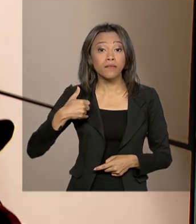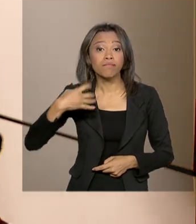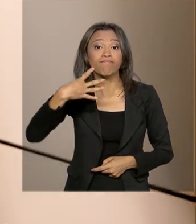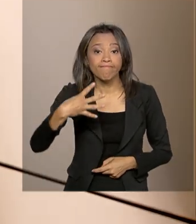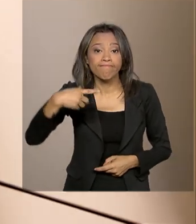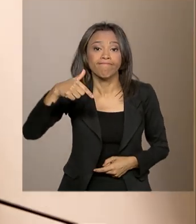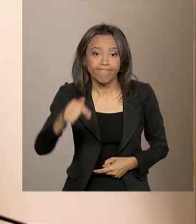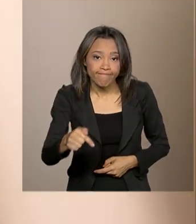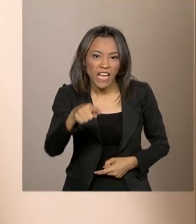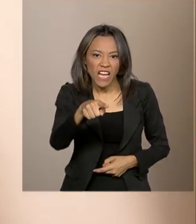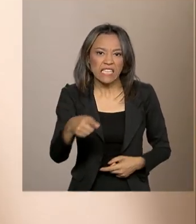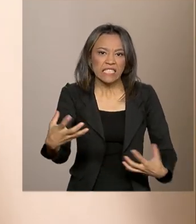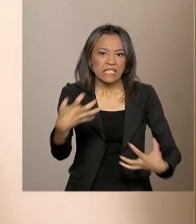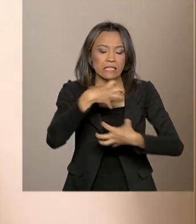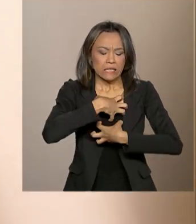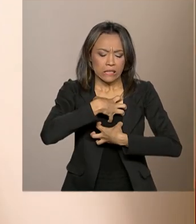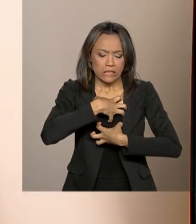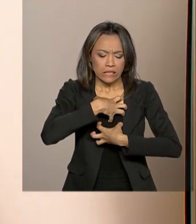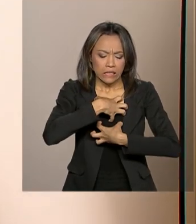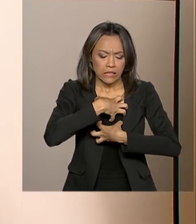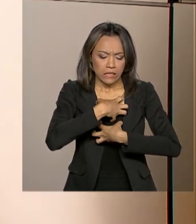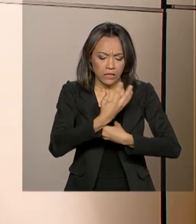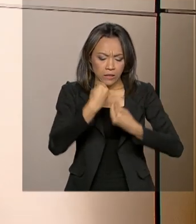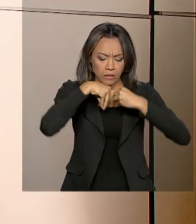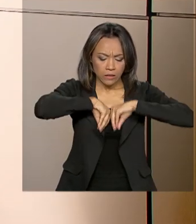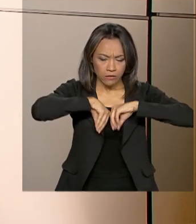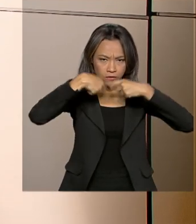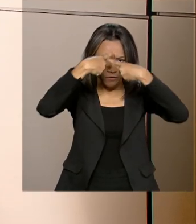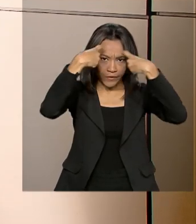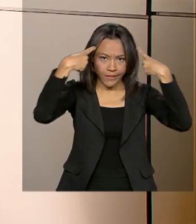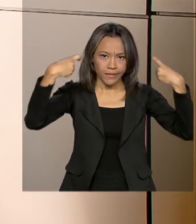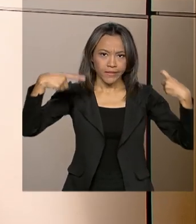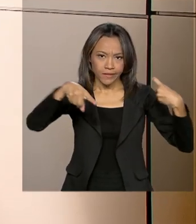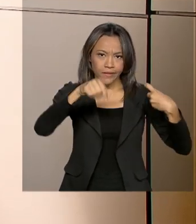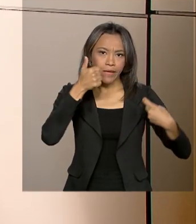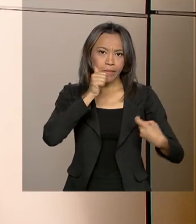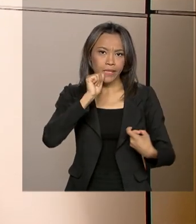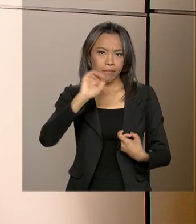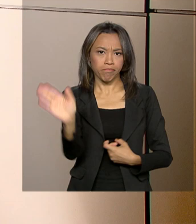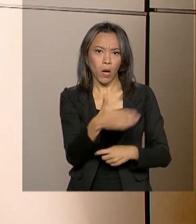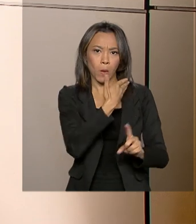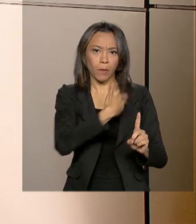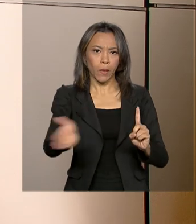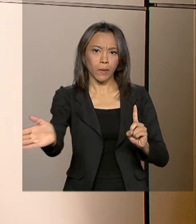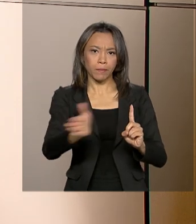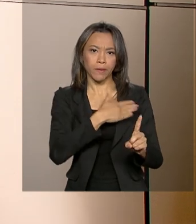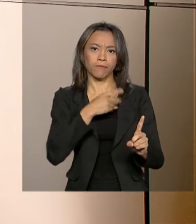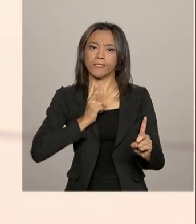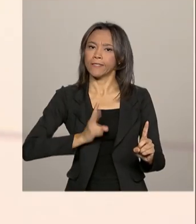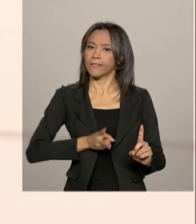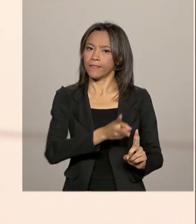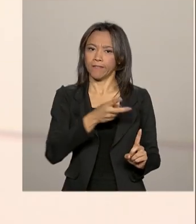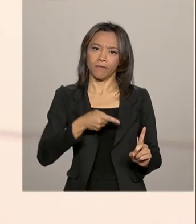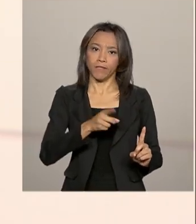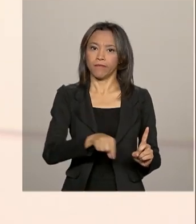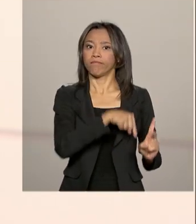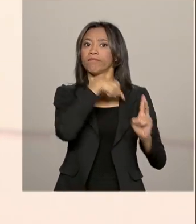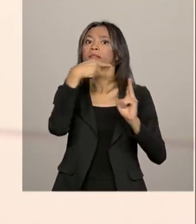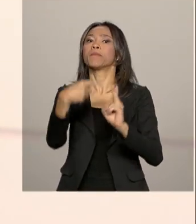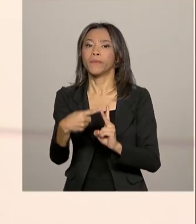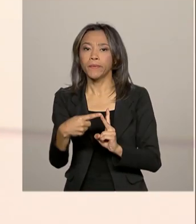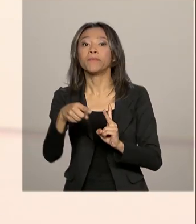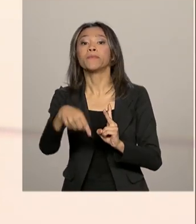anos, sente na pele a violência. Na infância, foi a mãe, com os espancamentos frequentes. Depois,